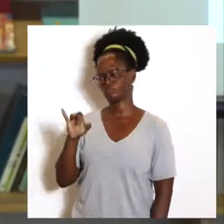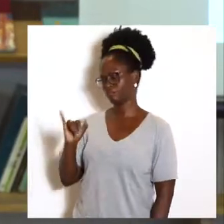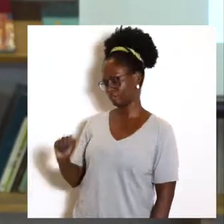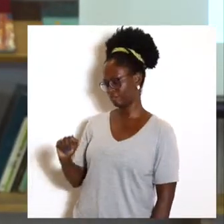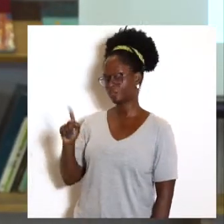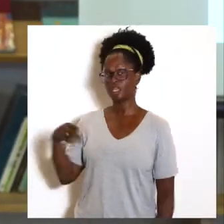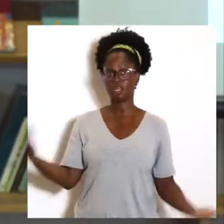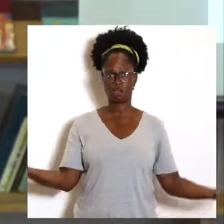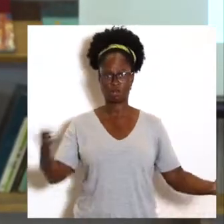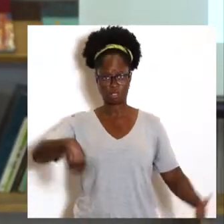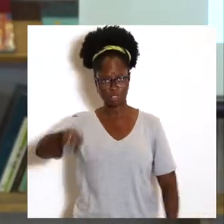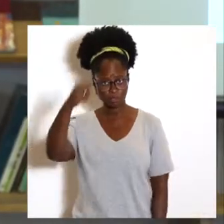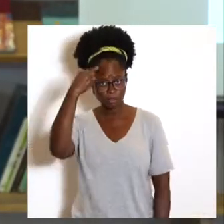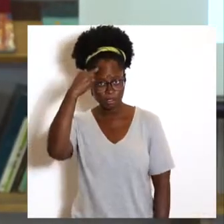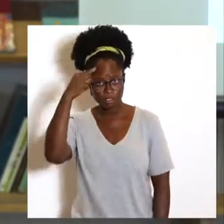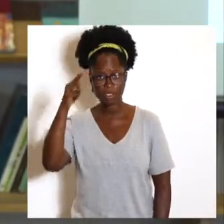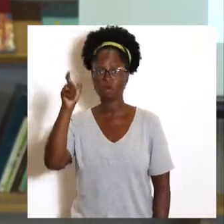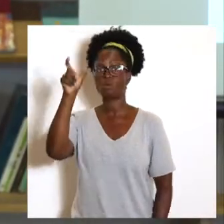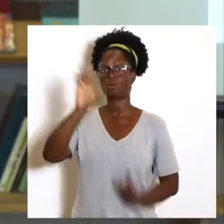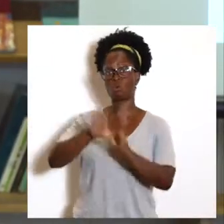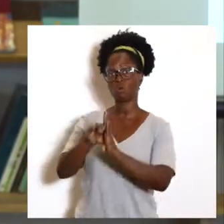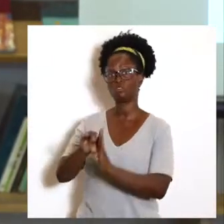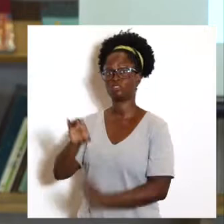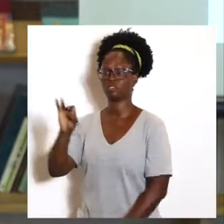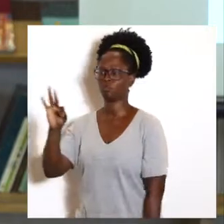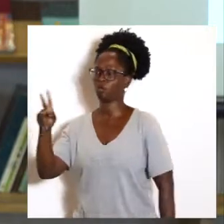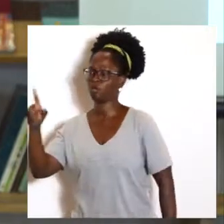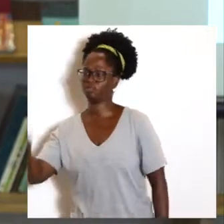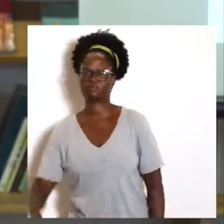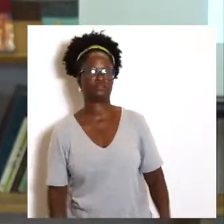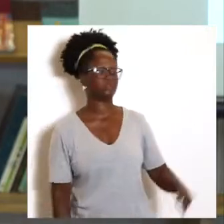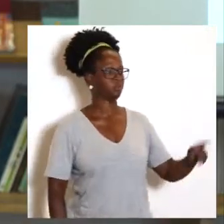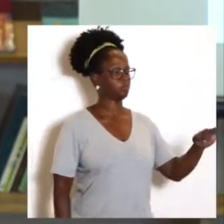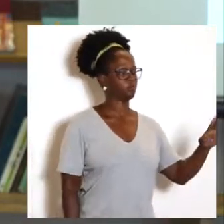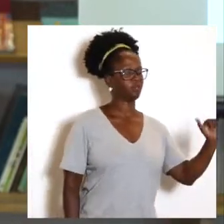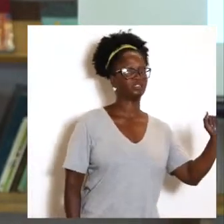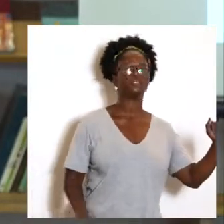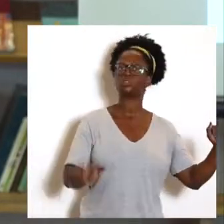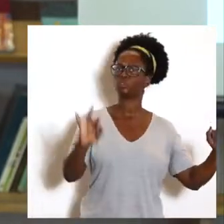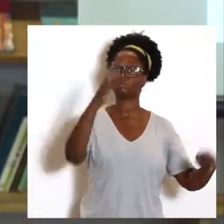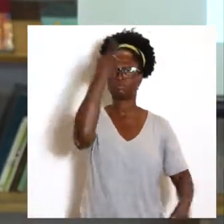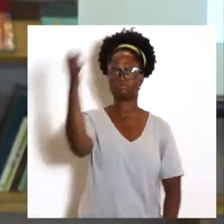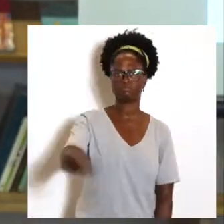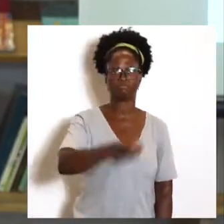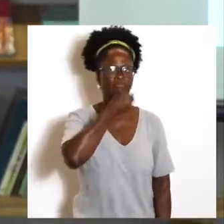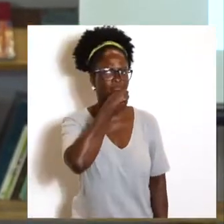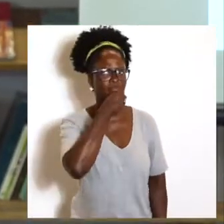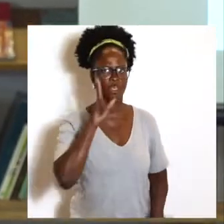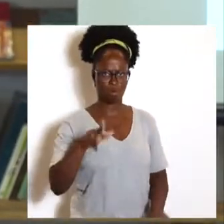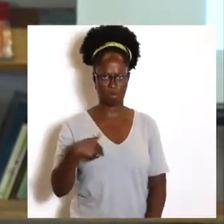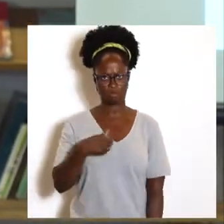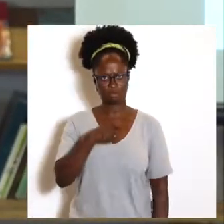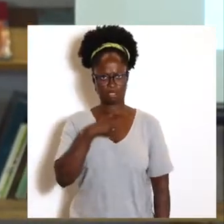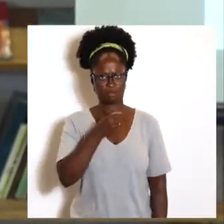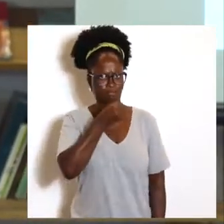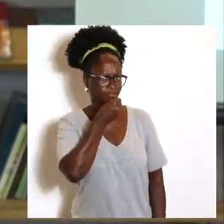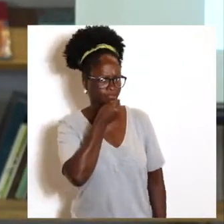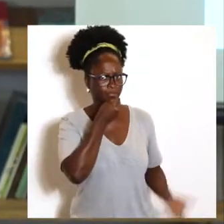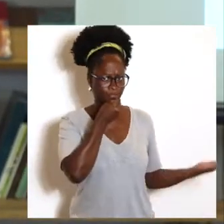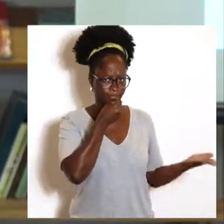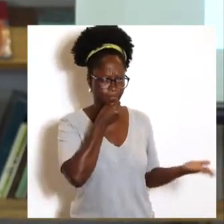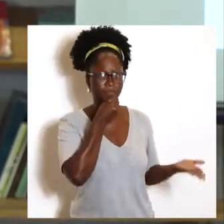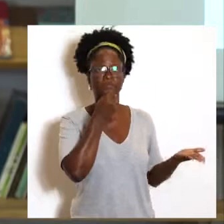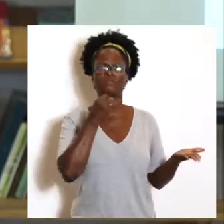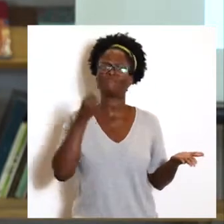repensar o conceito de poetry poesia todo aquele que pega o microfone como este eu estou aqui segurando neste